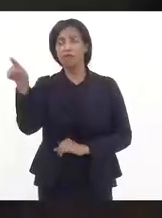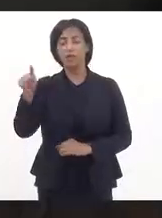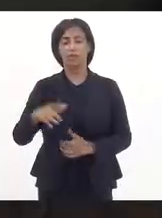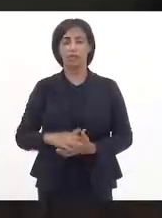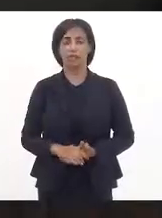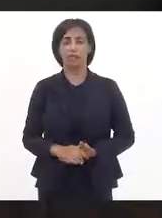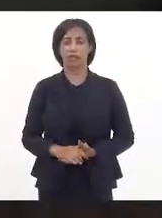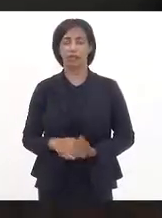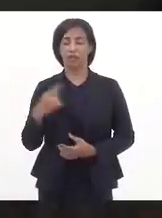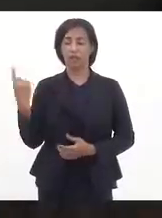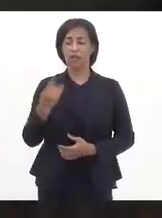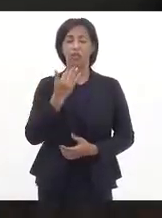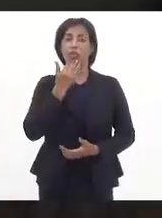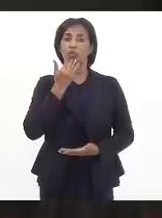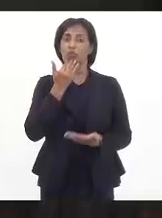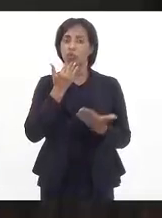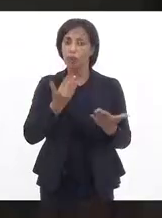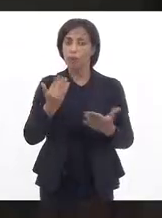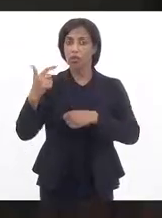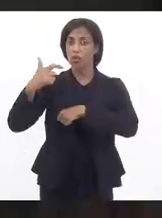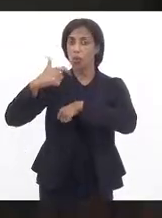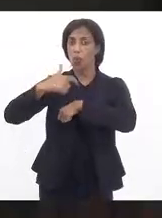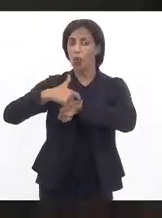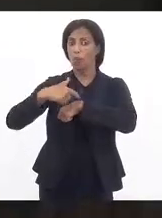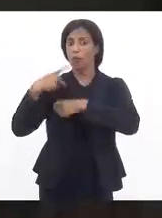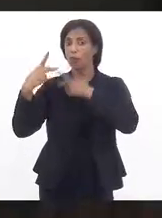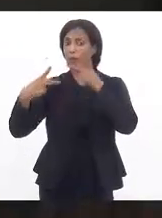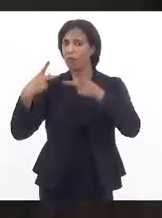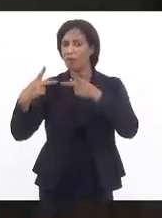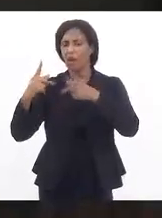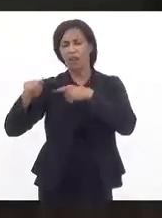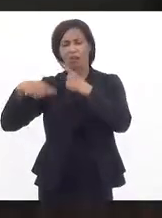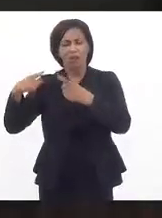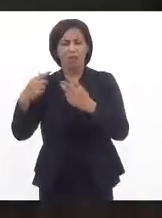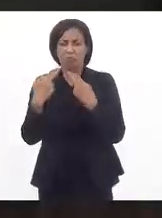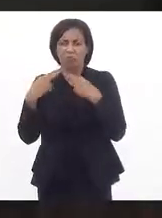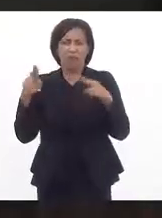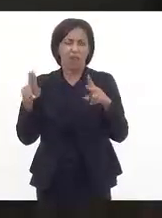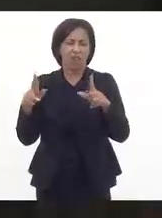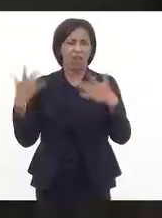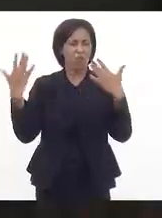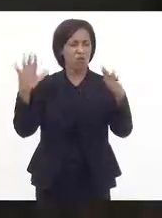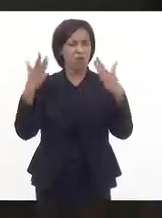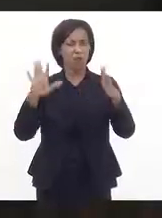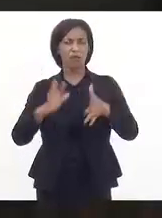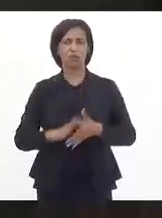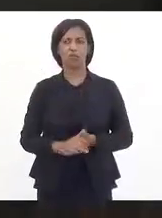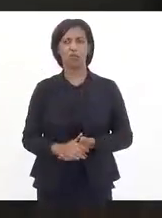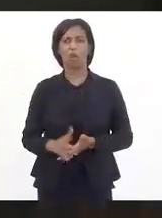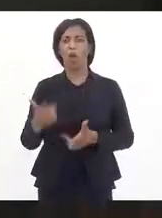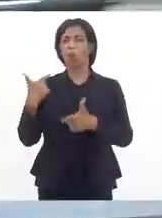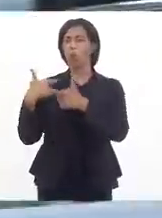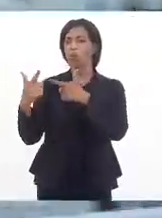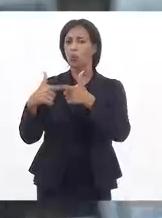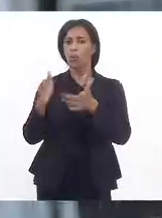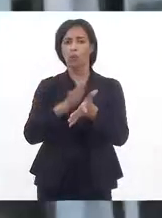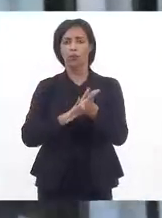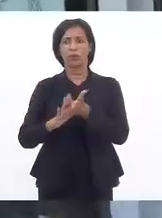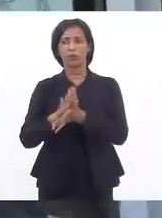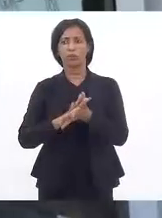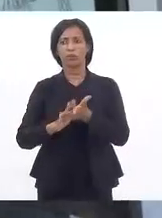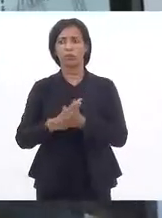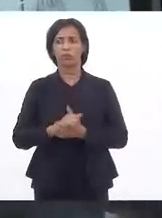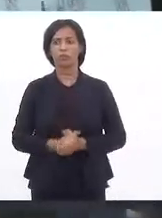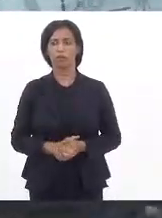vocês a gente só pede é o momento da fala mas depois pode vai ar pode applaudir não tem problema nenhum